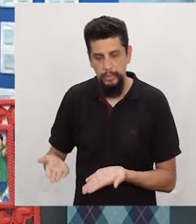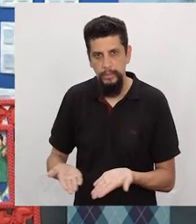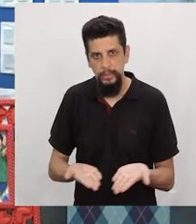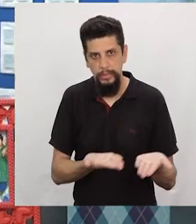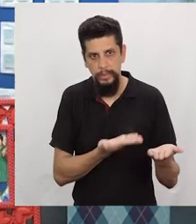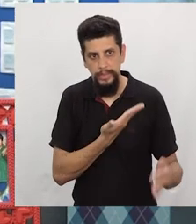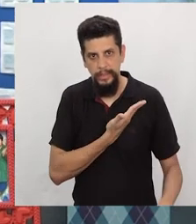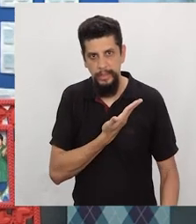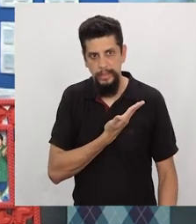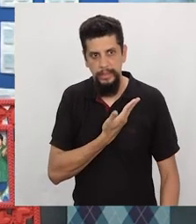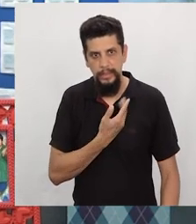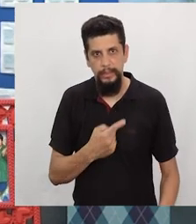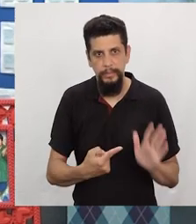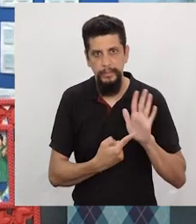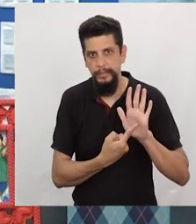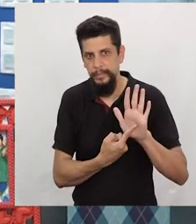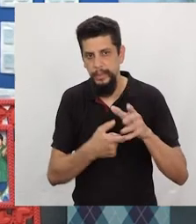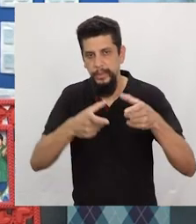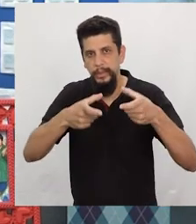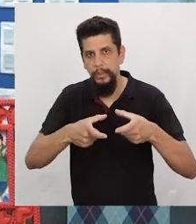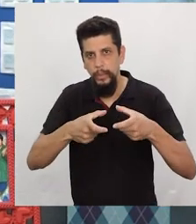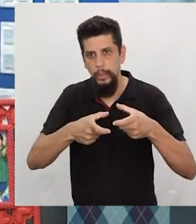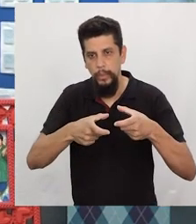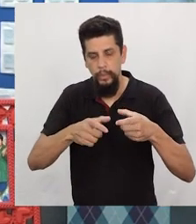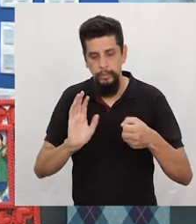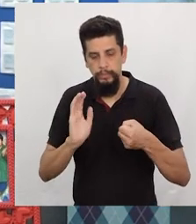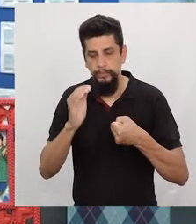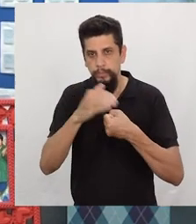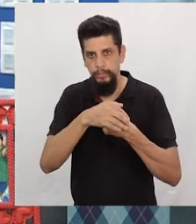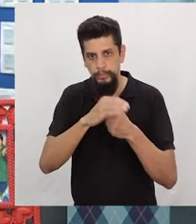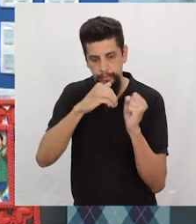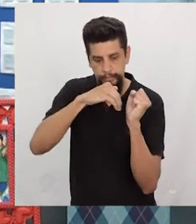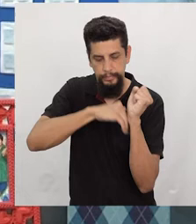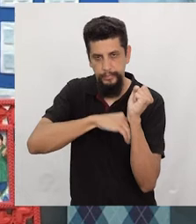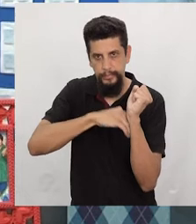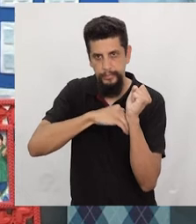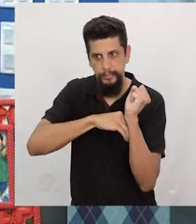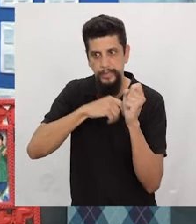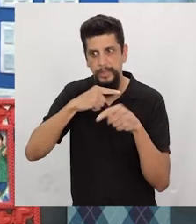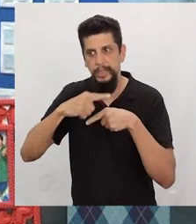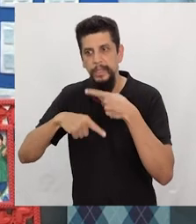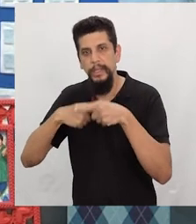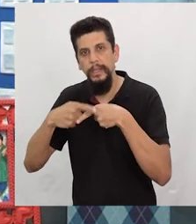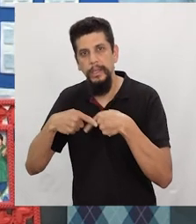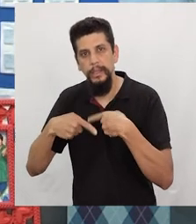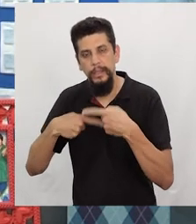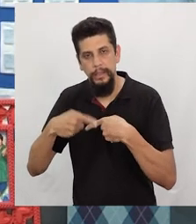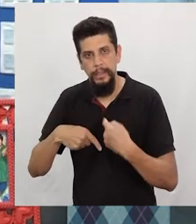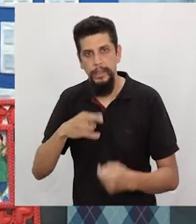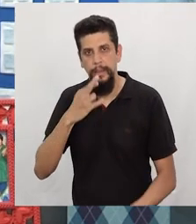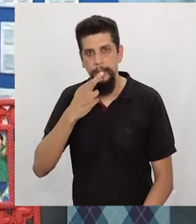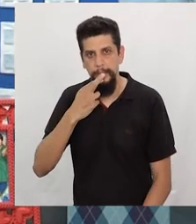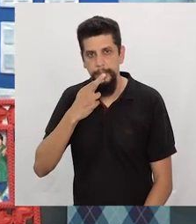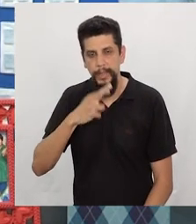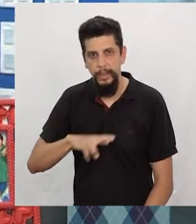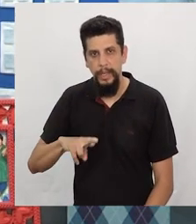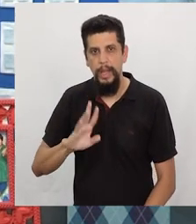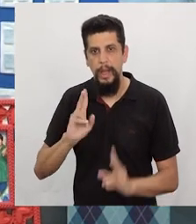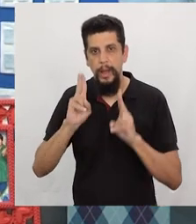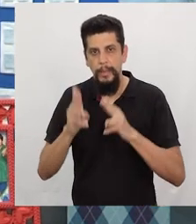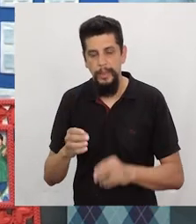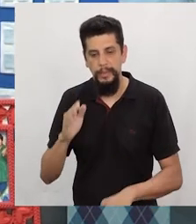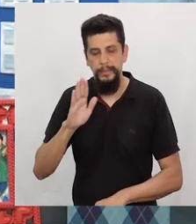nossos parceiros e nem revelar o lugar do nosso esconderijo secreto. Depois, repetimos ao